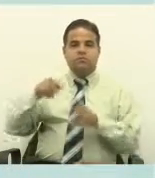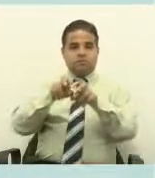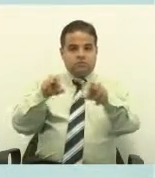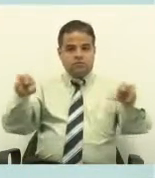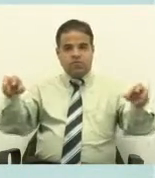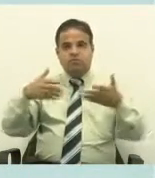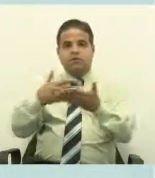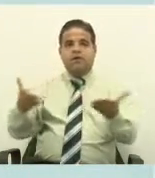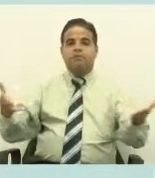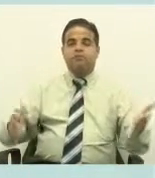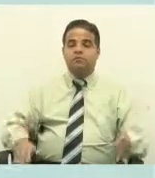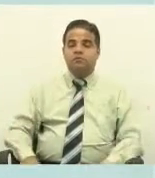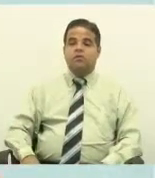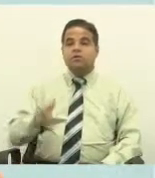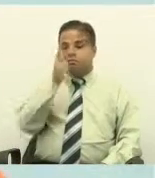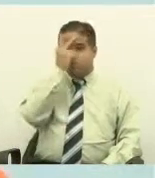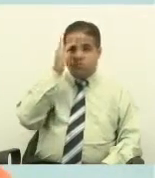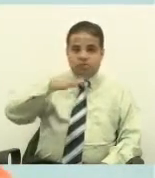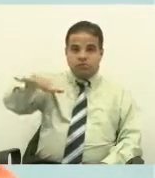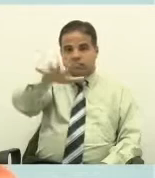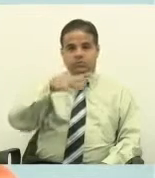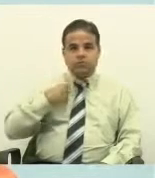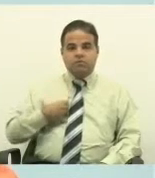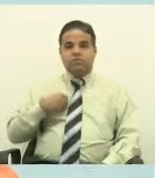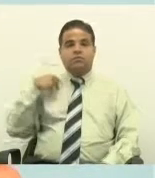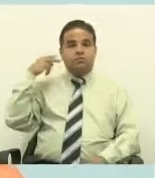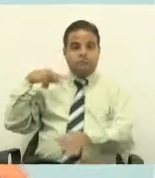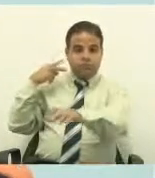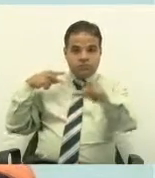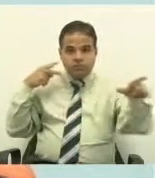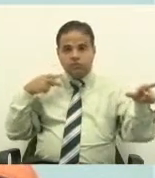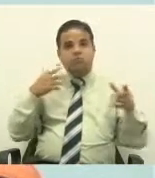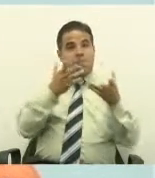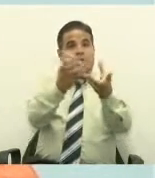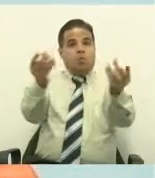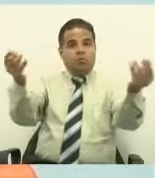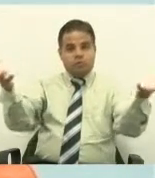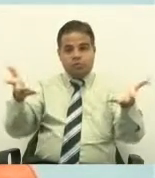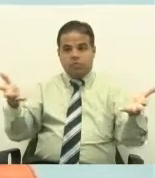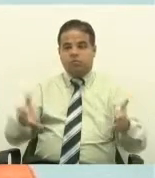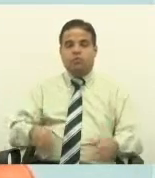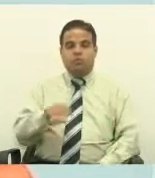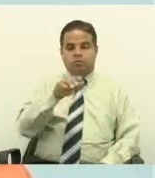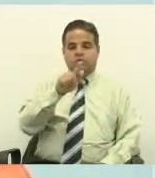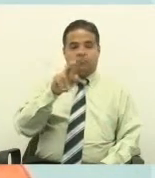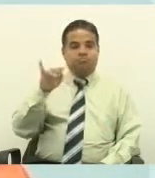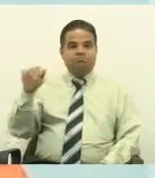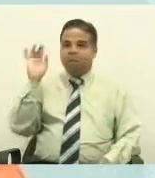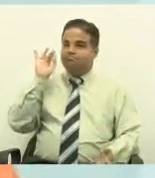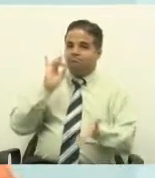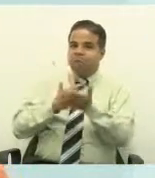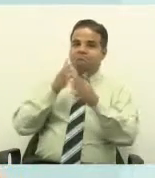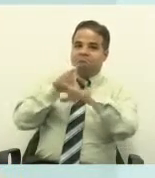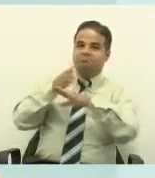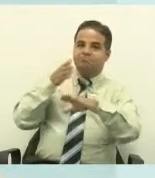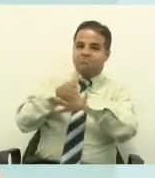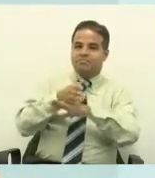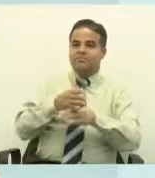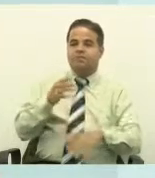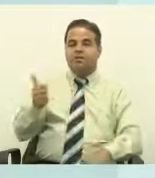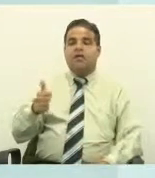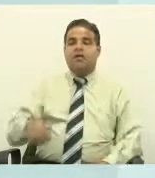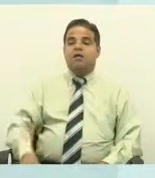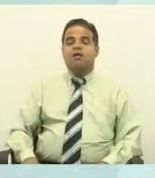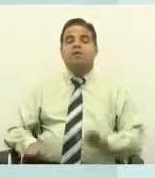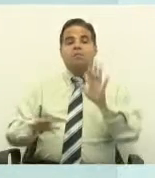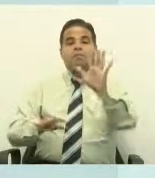mesa, as pessoas aqui presentes, vereadores, tem bastante, né, Guti, participativo hoje.